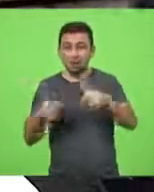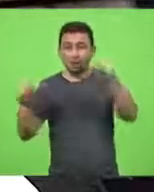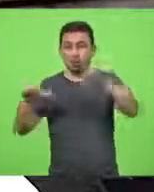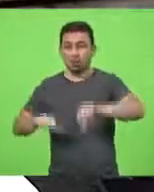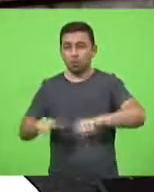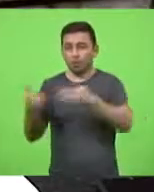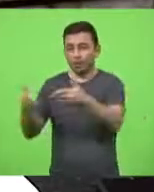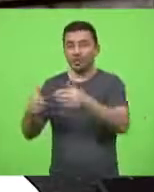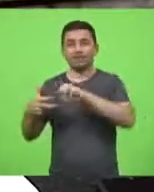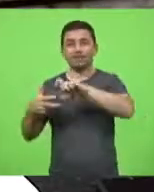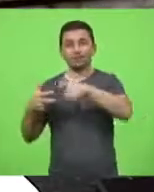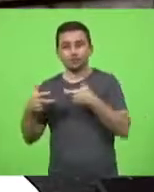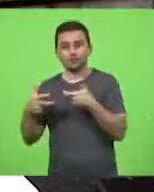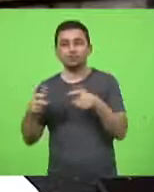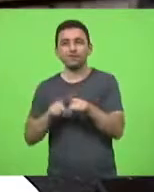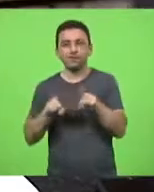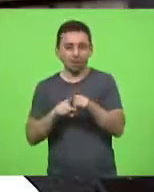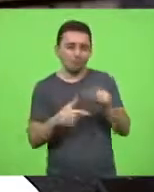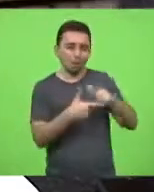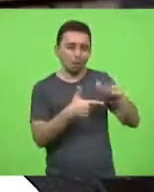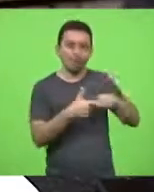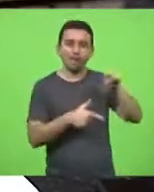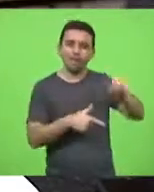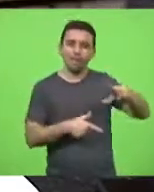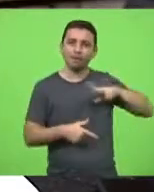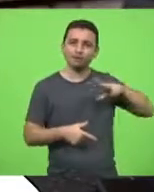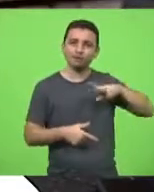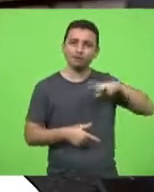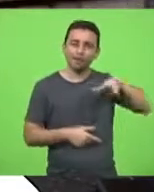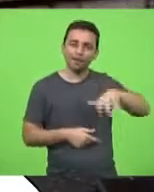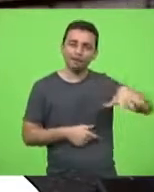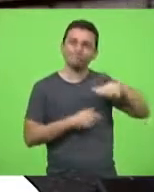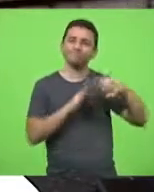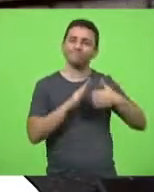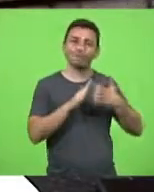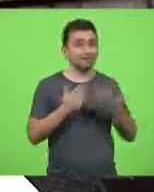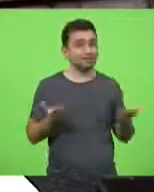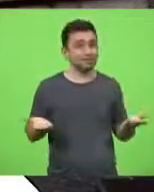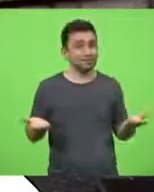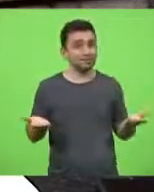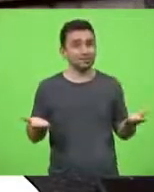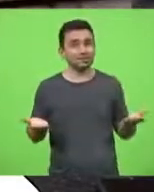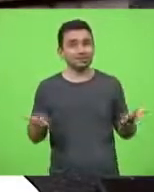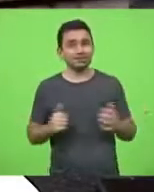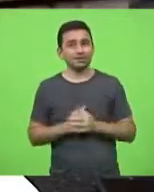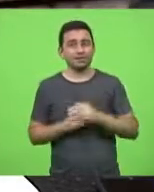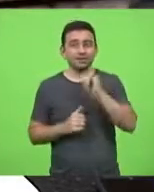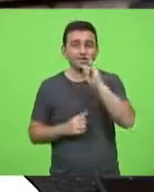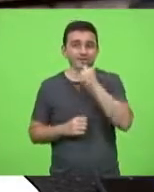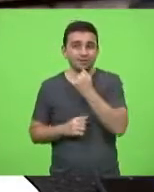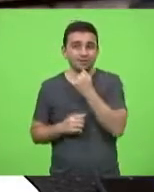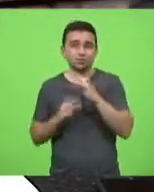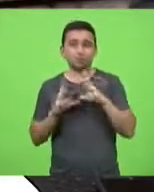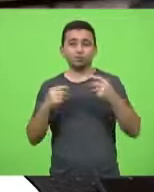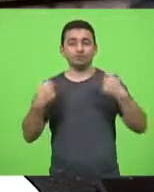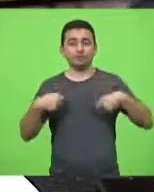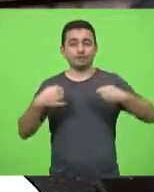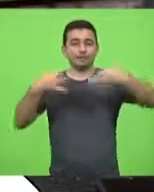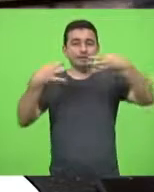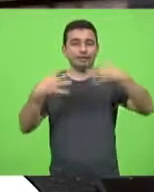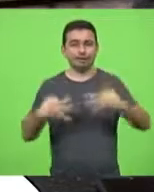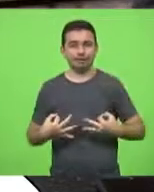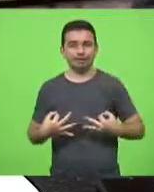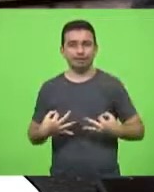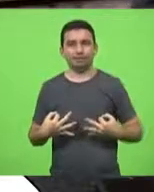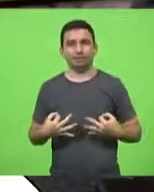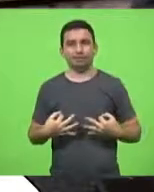também é calamidade para o setor privado também, né? Infelizmente, as coisas não são necessariamente corretas como deveriam